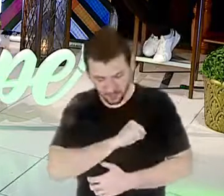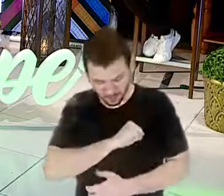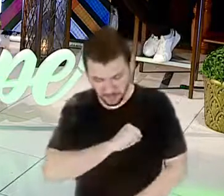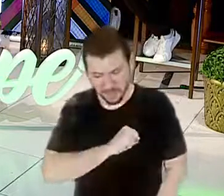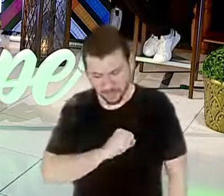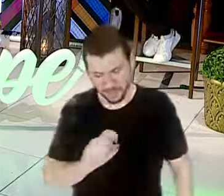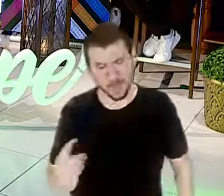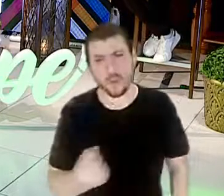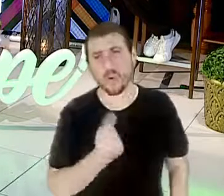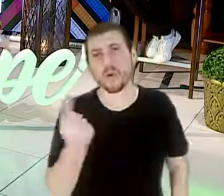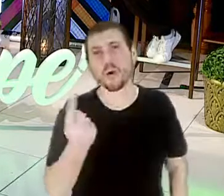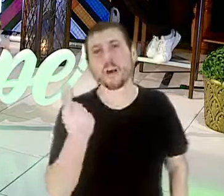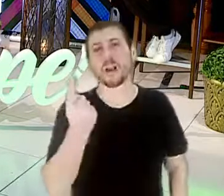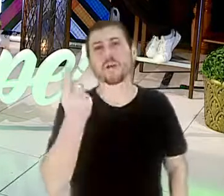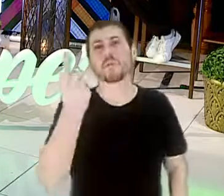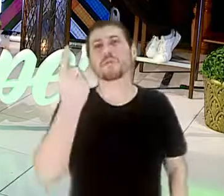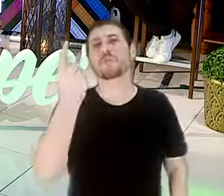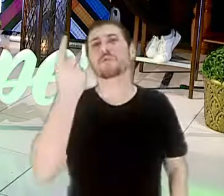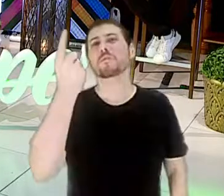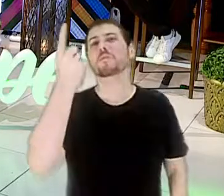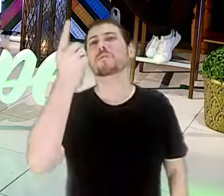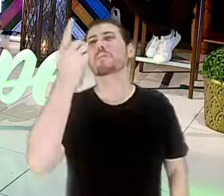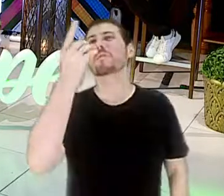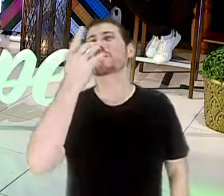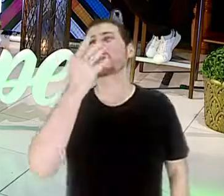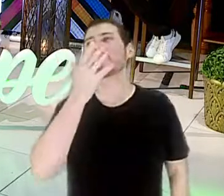teu amor me